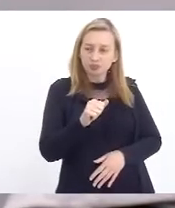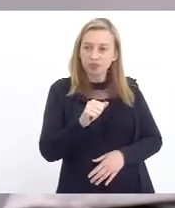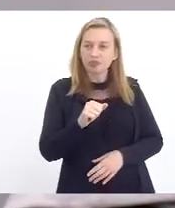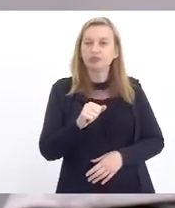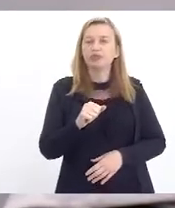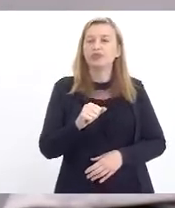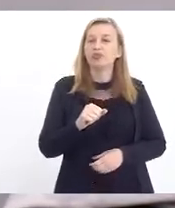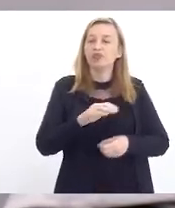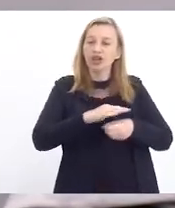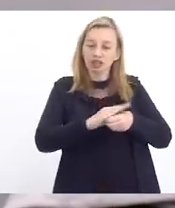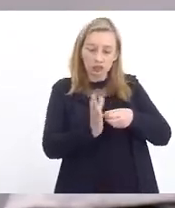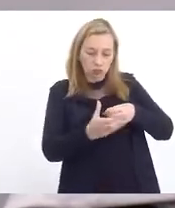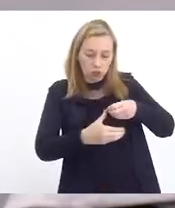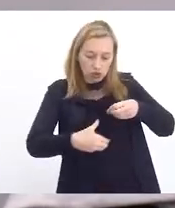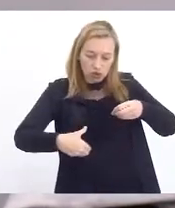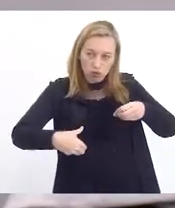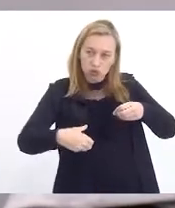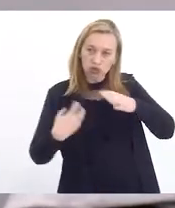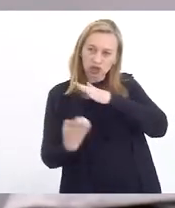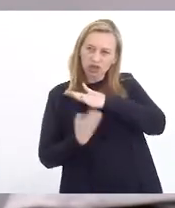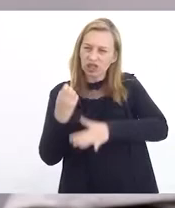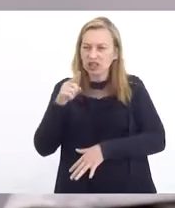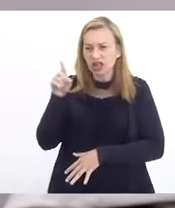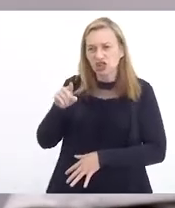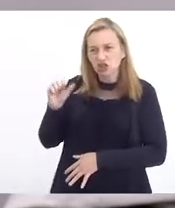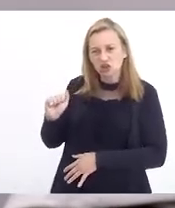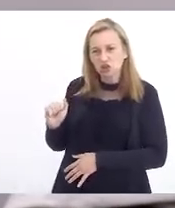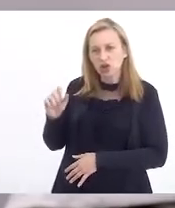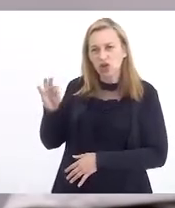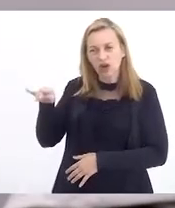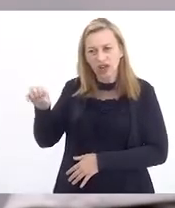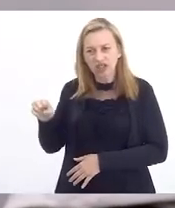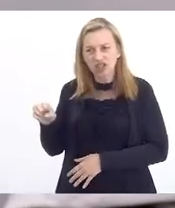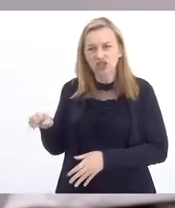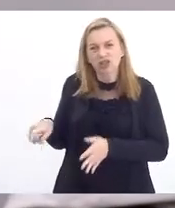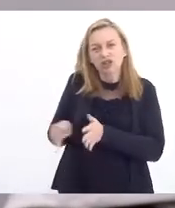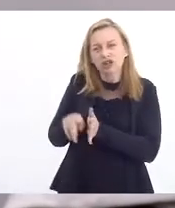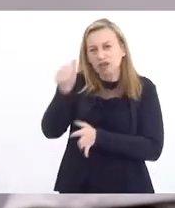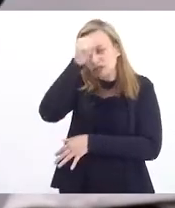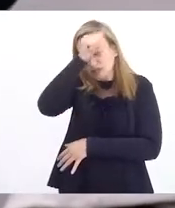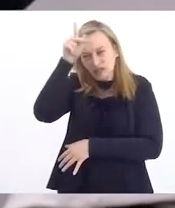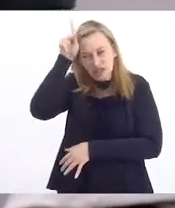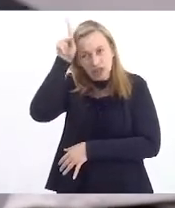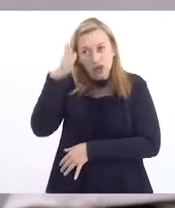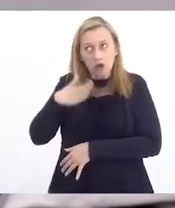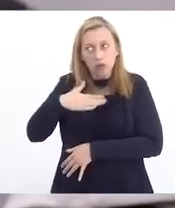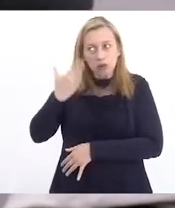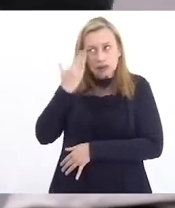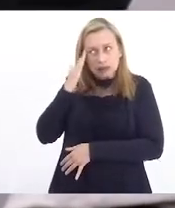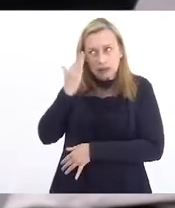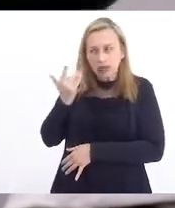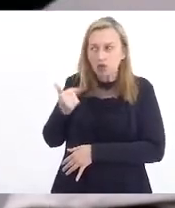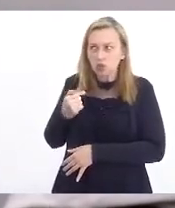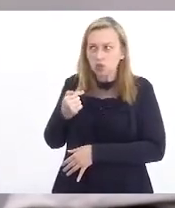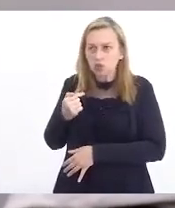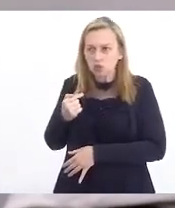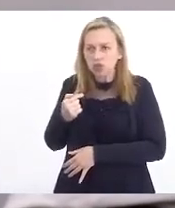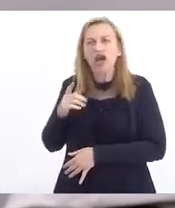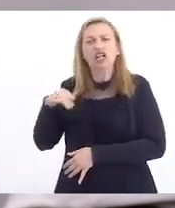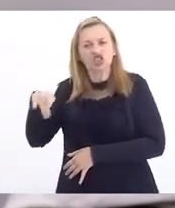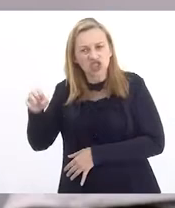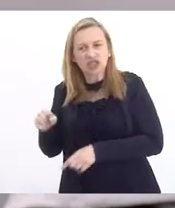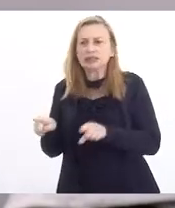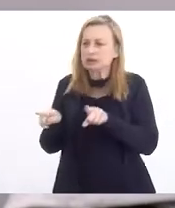esgoto, que tem lá na Zona Oeste, que está sob a égide da Prefeitura, né? Mas, no meu entendimento, a